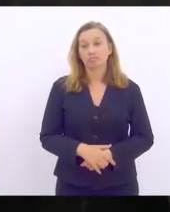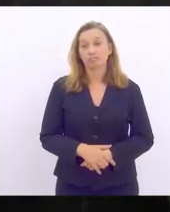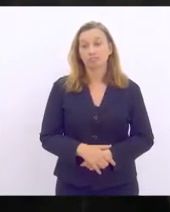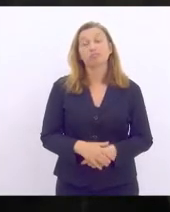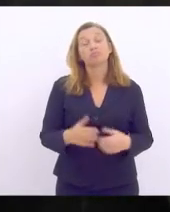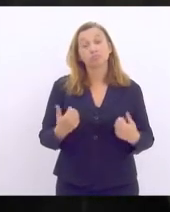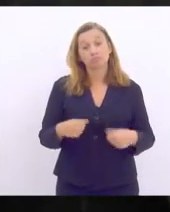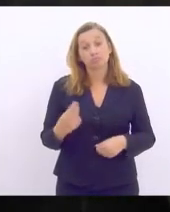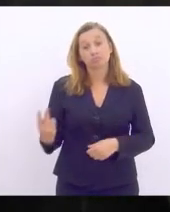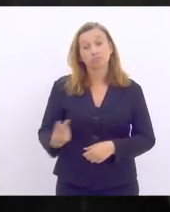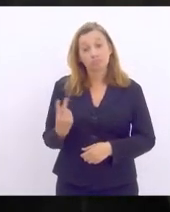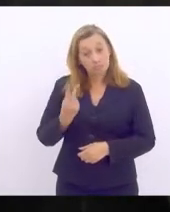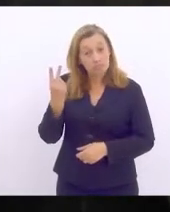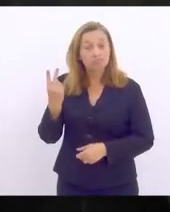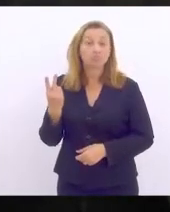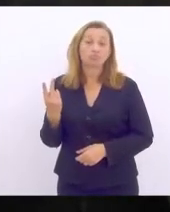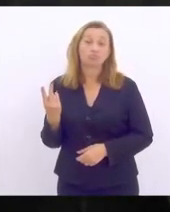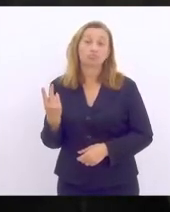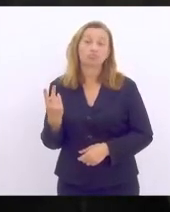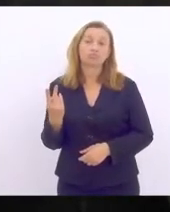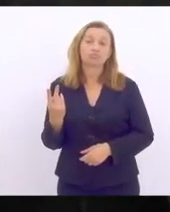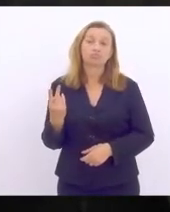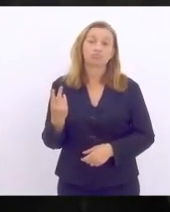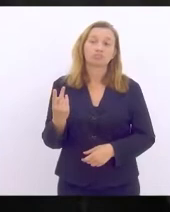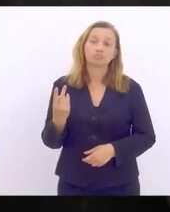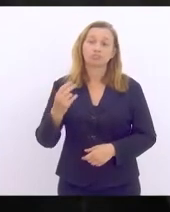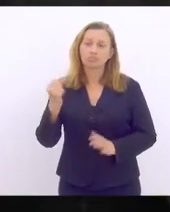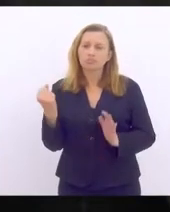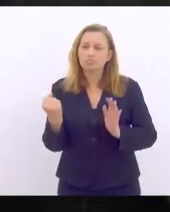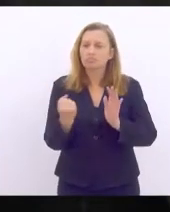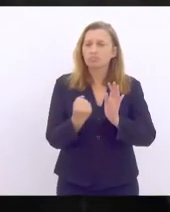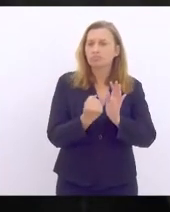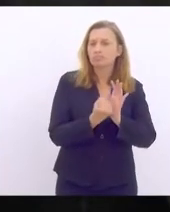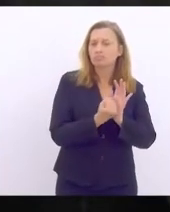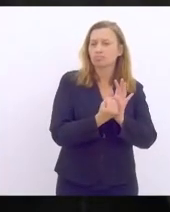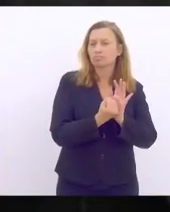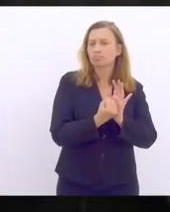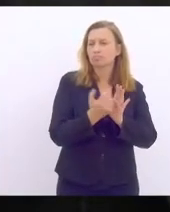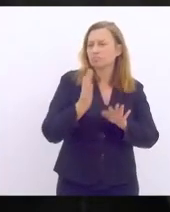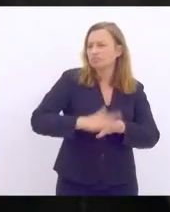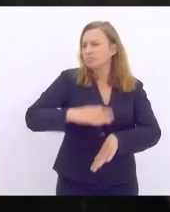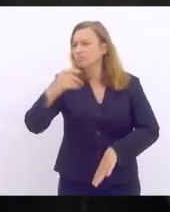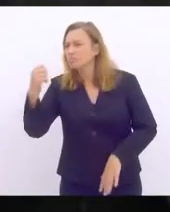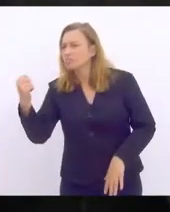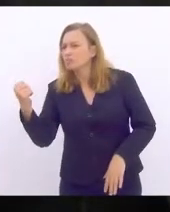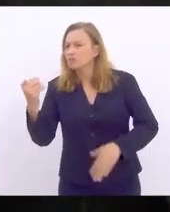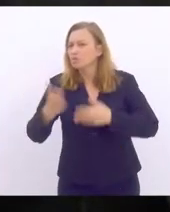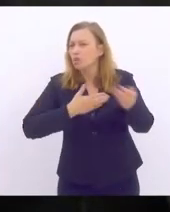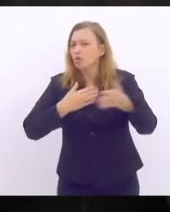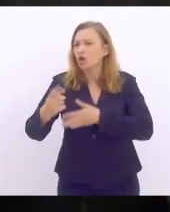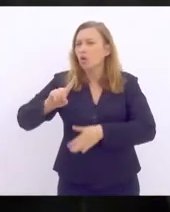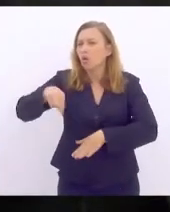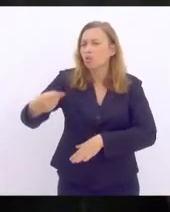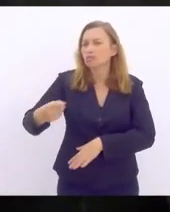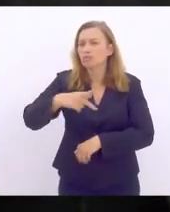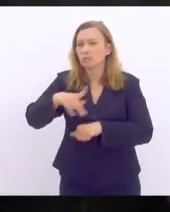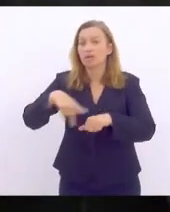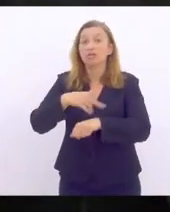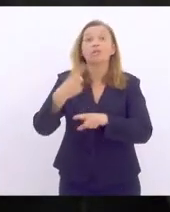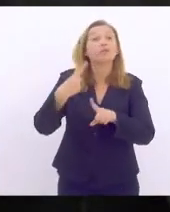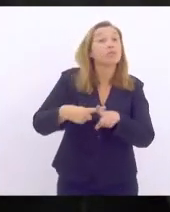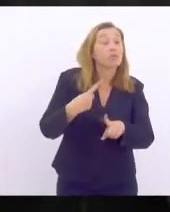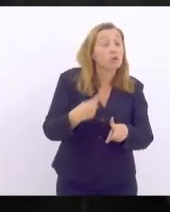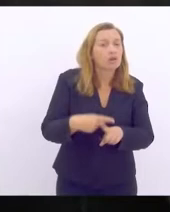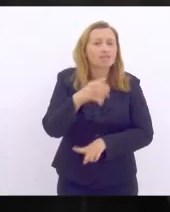preservar esse patrimônio mas que qualquer outro país porque